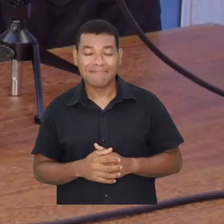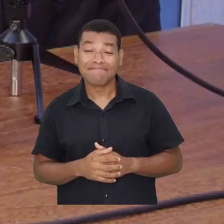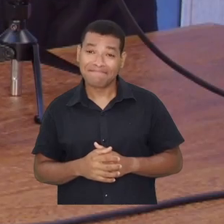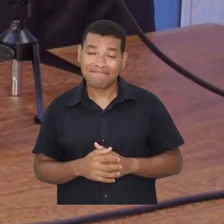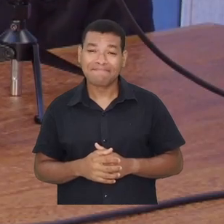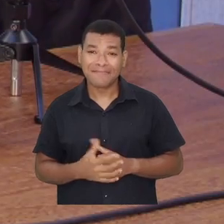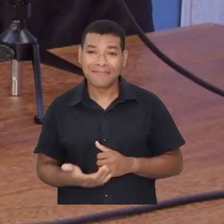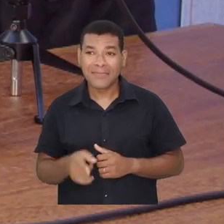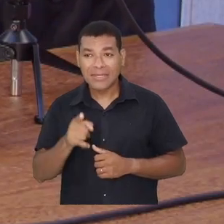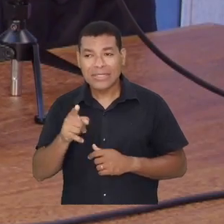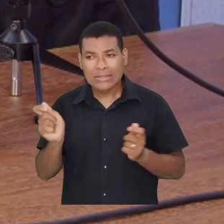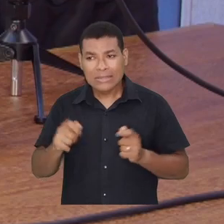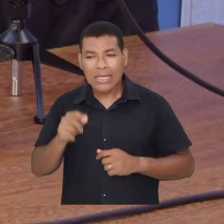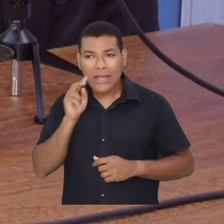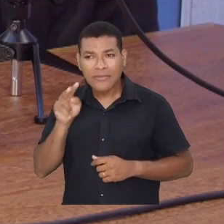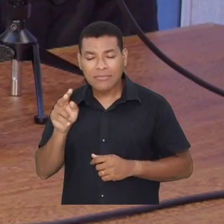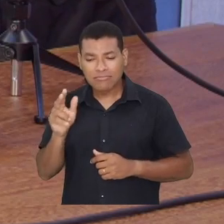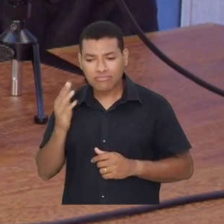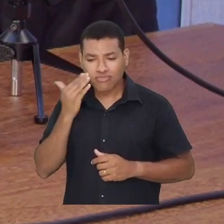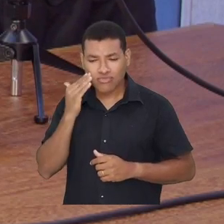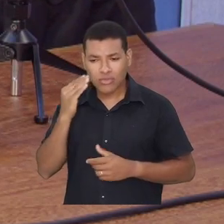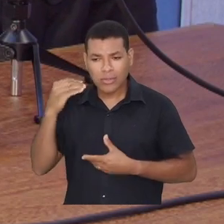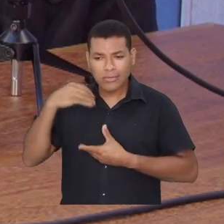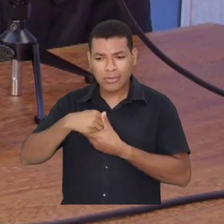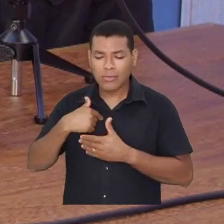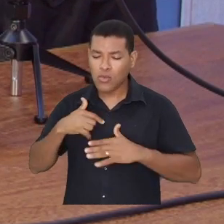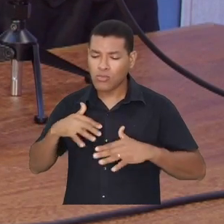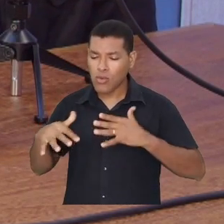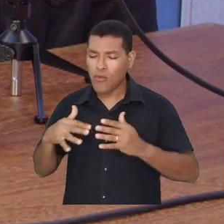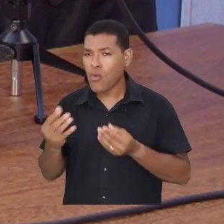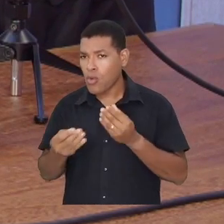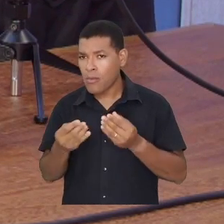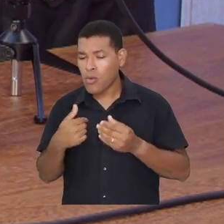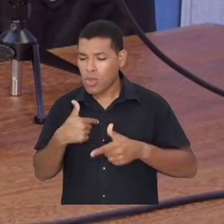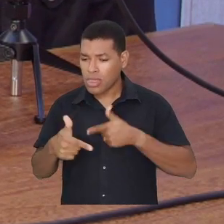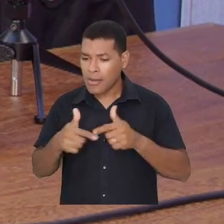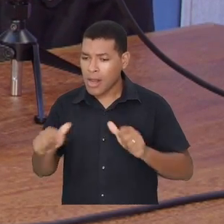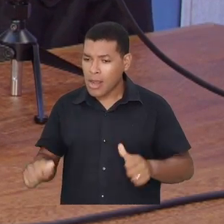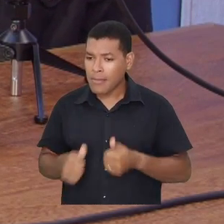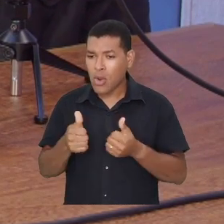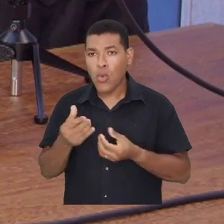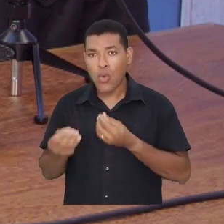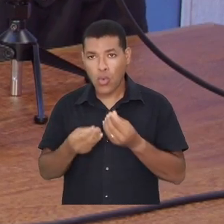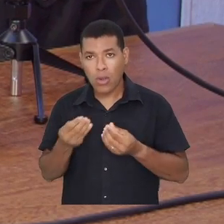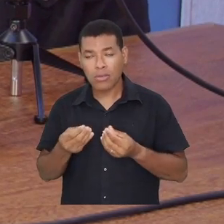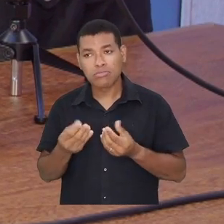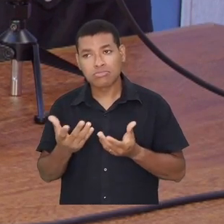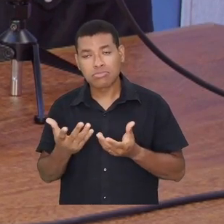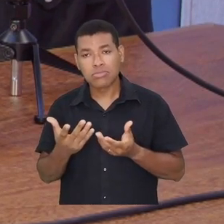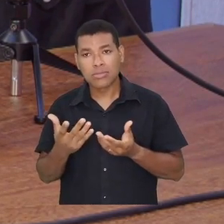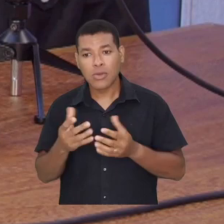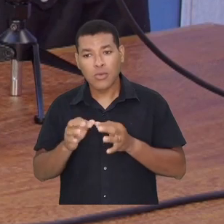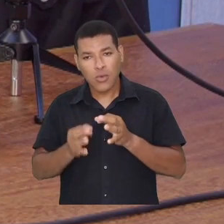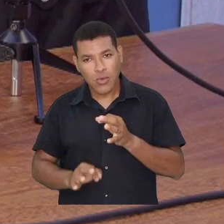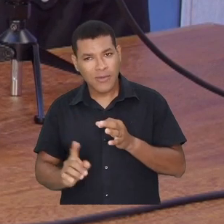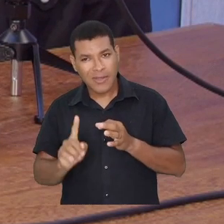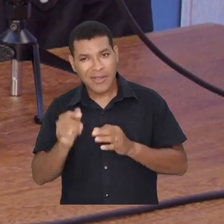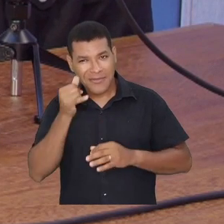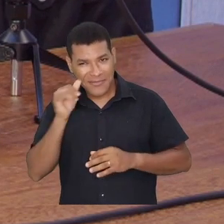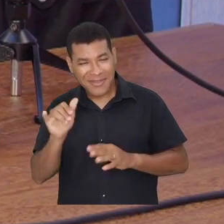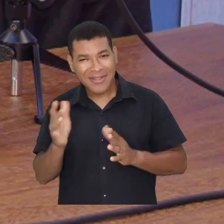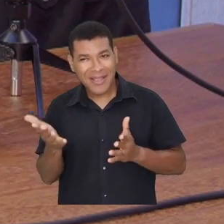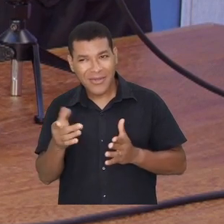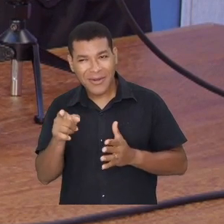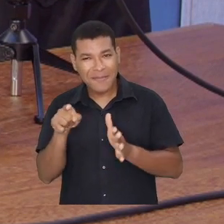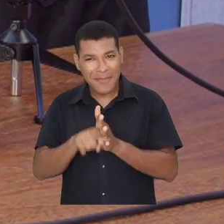É, pra você realmente olhar pra dentro e entender o que te move uhum. e como você trabalha melhor. Acho que não estendendo muito o nosso papo